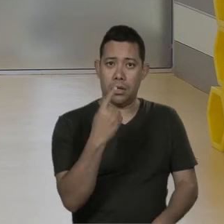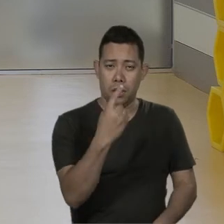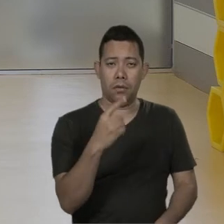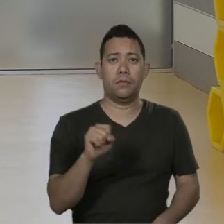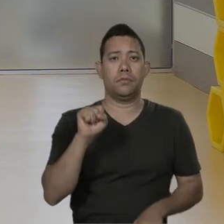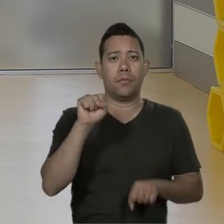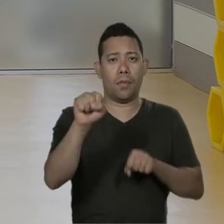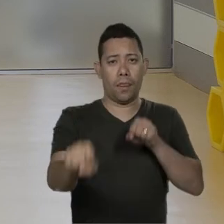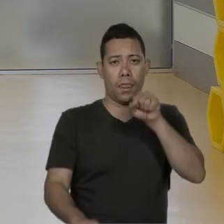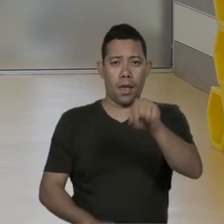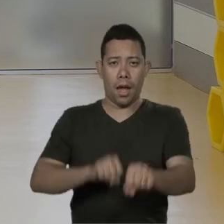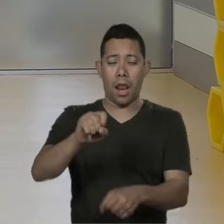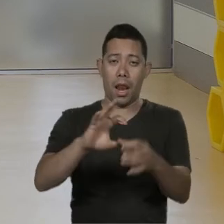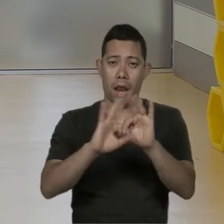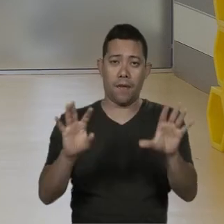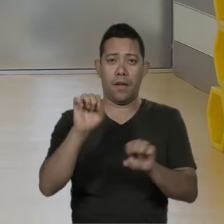rotação.